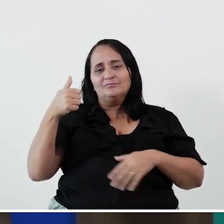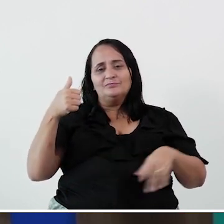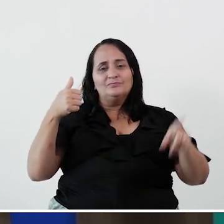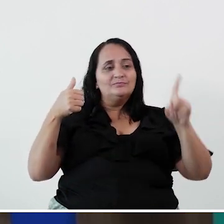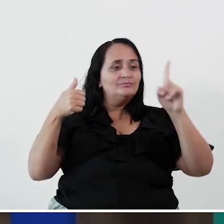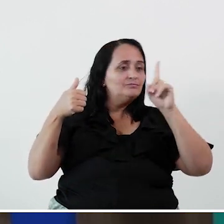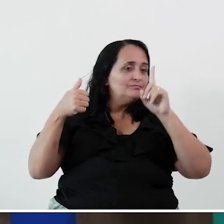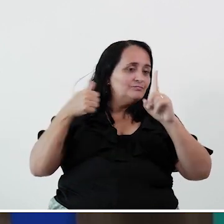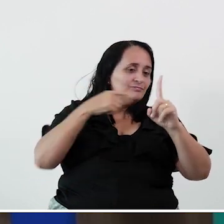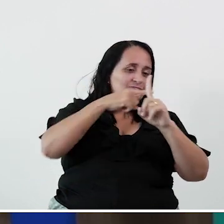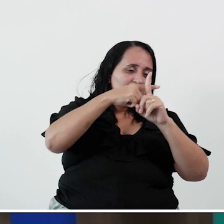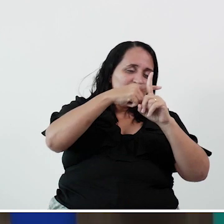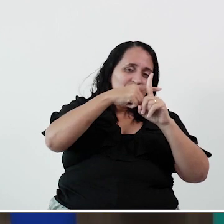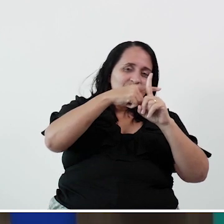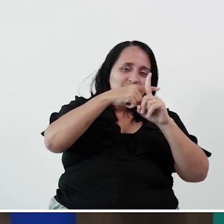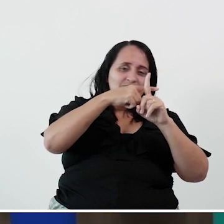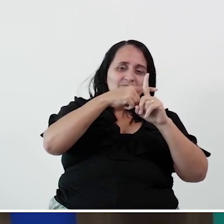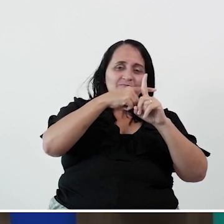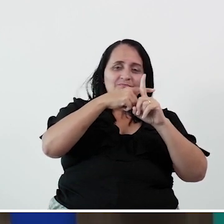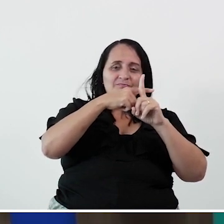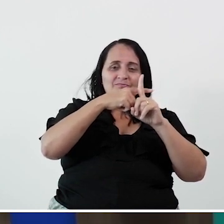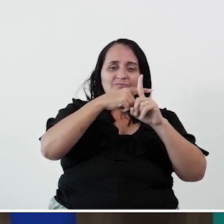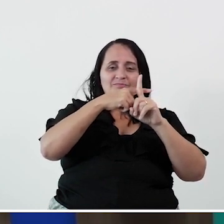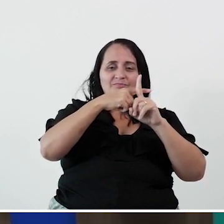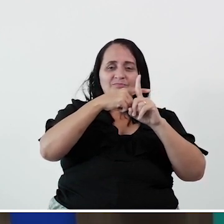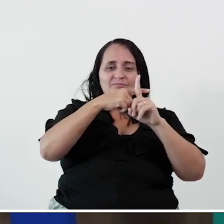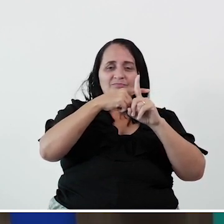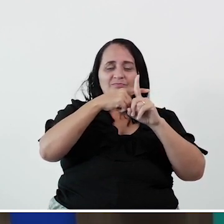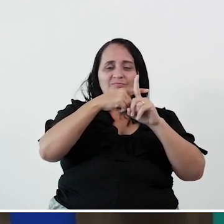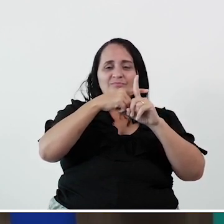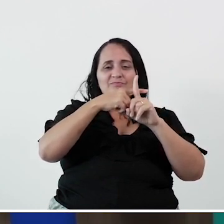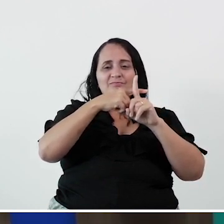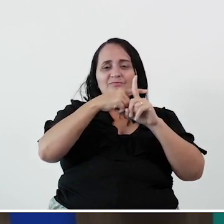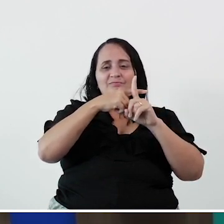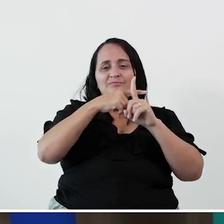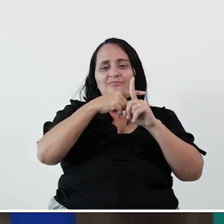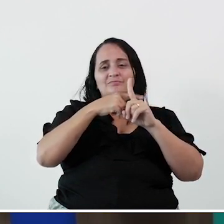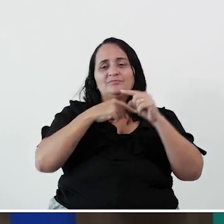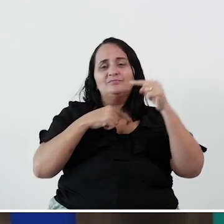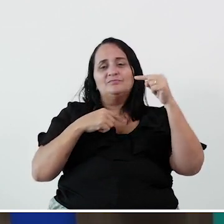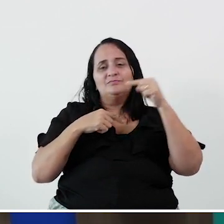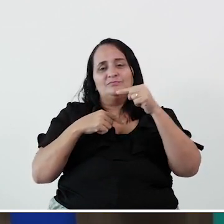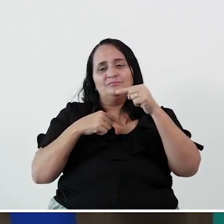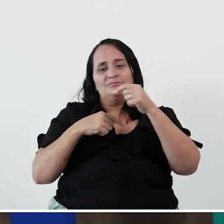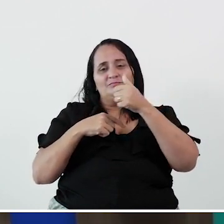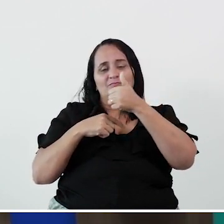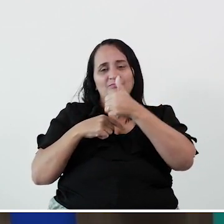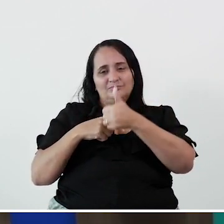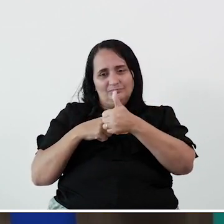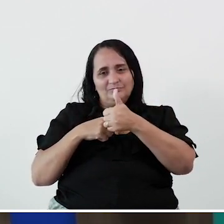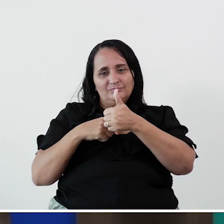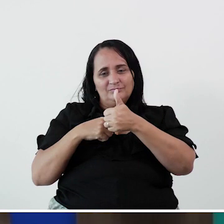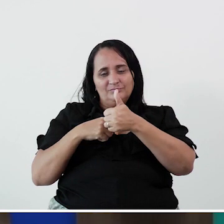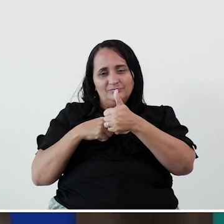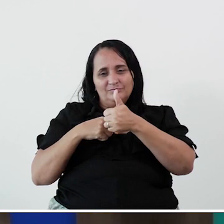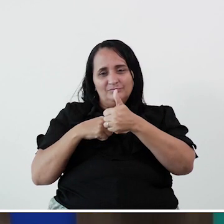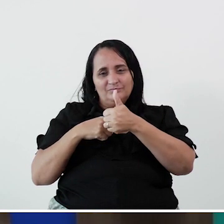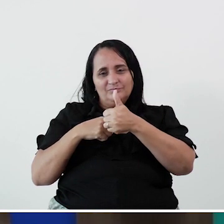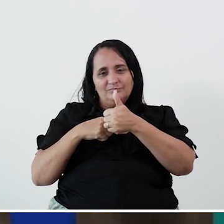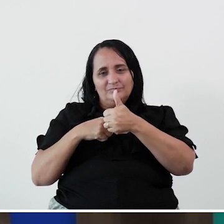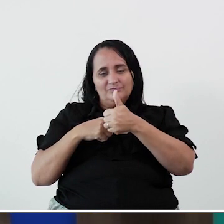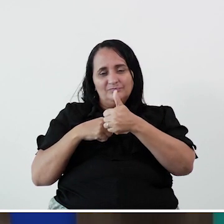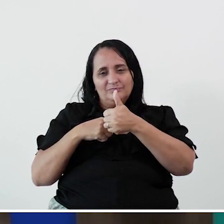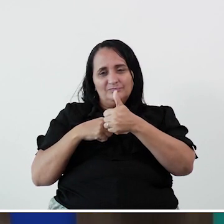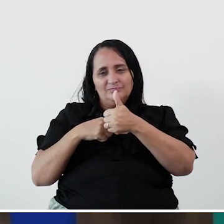precede o colchete é um sinal positivo, vai sair daí de dentro, o resultado da operação, que